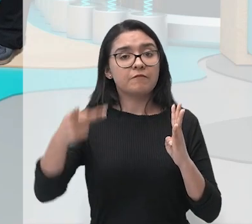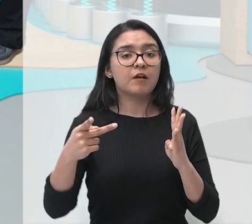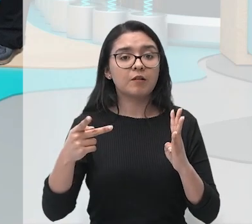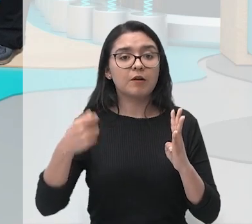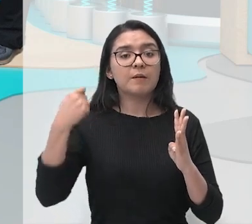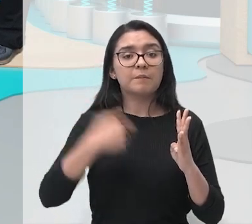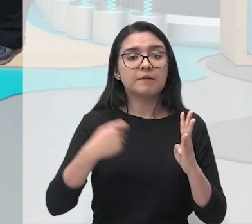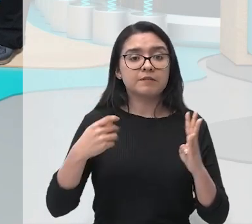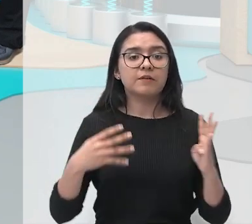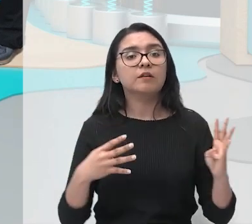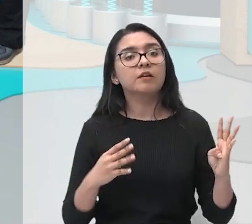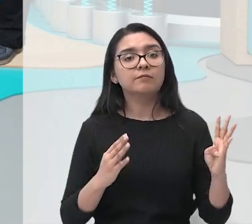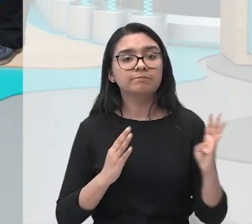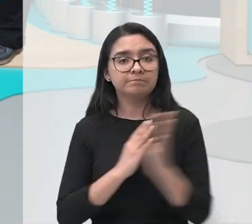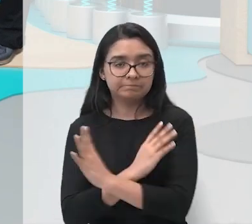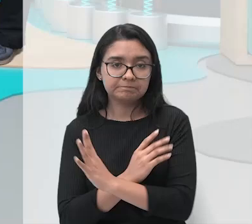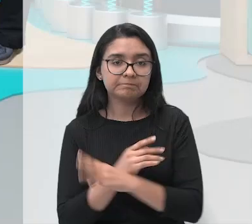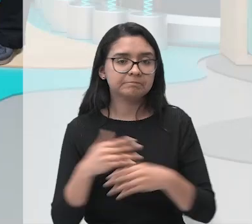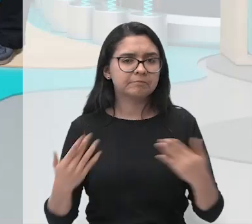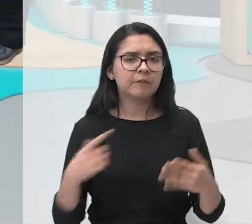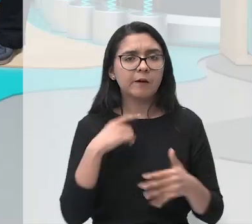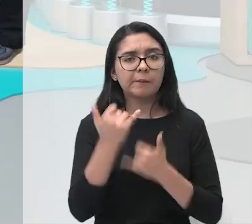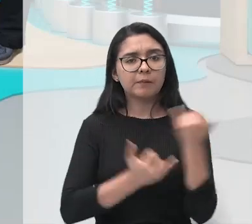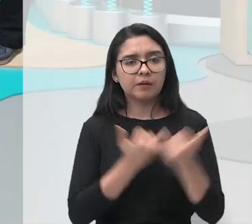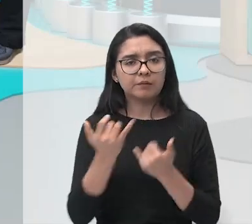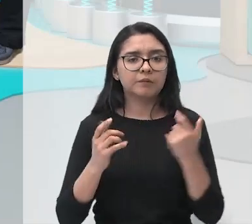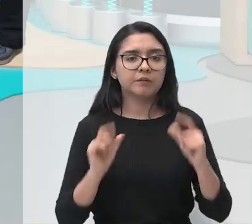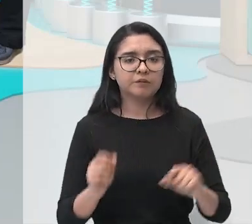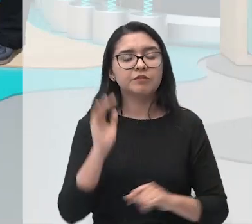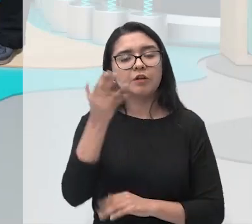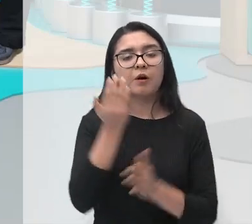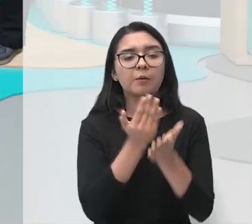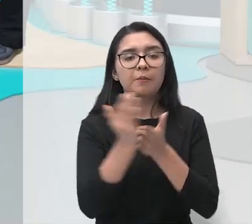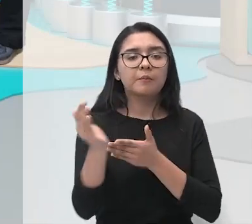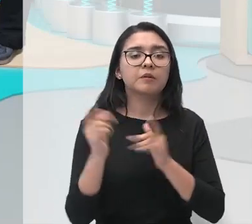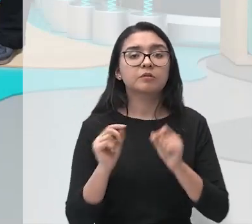eles tiveram que atravessar. Nessa brincadeira, já